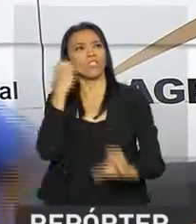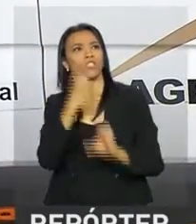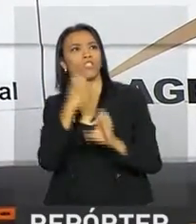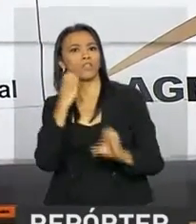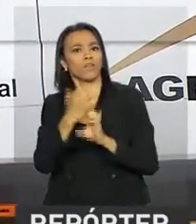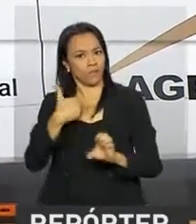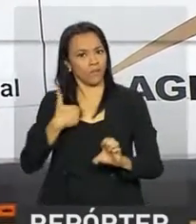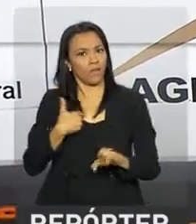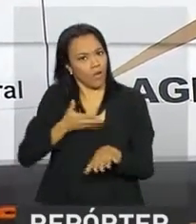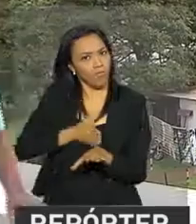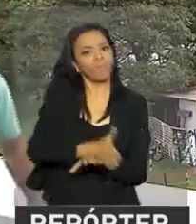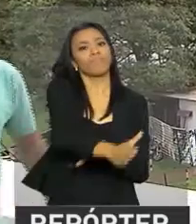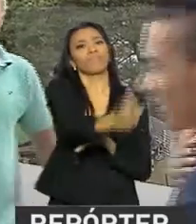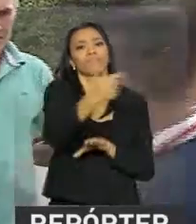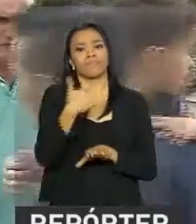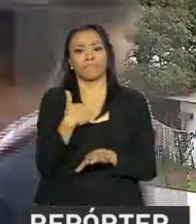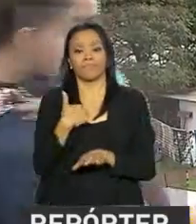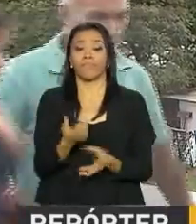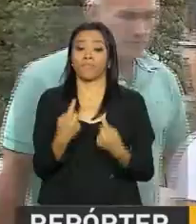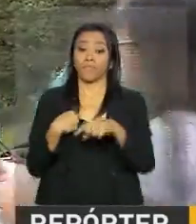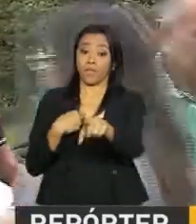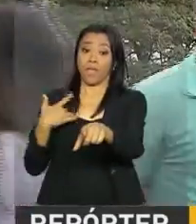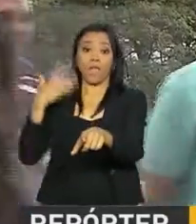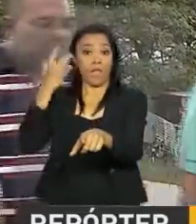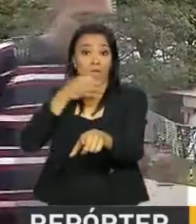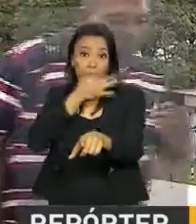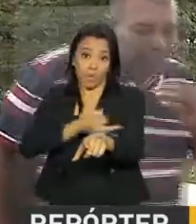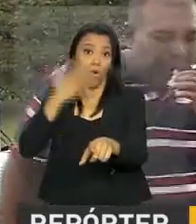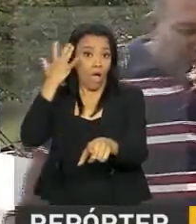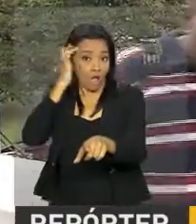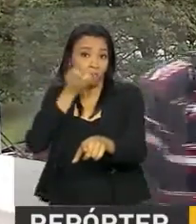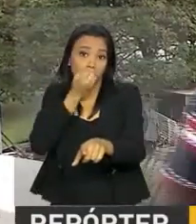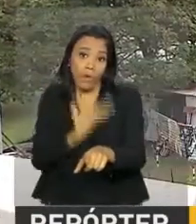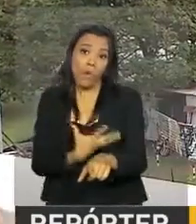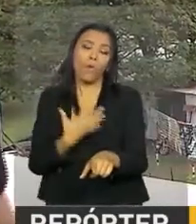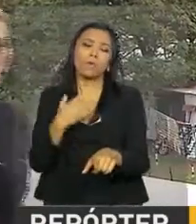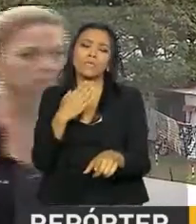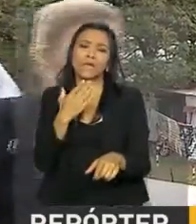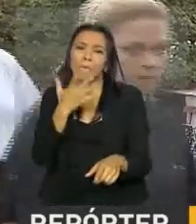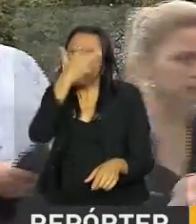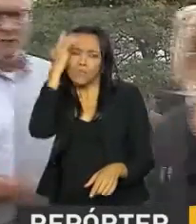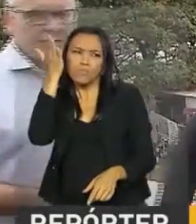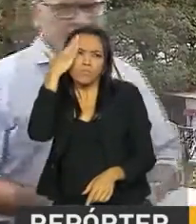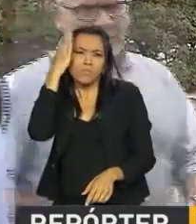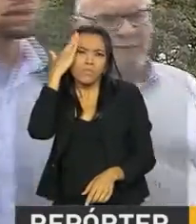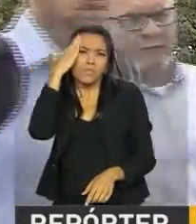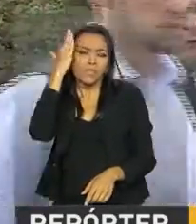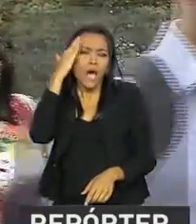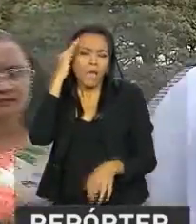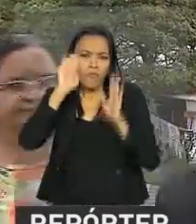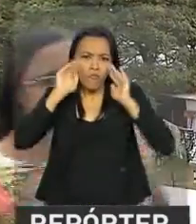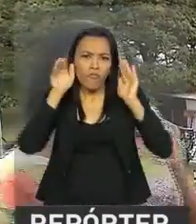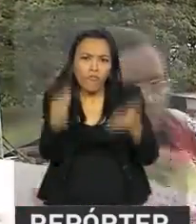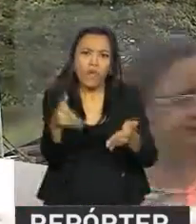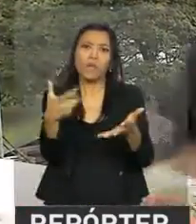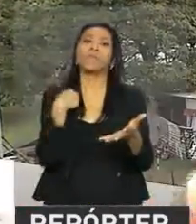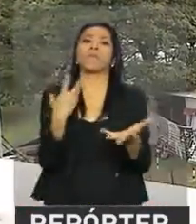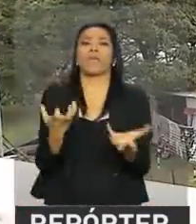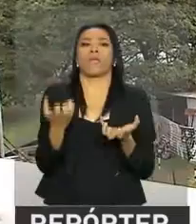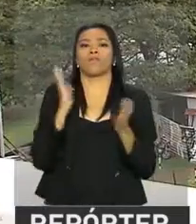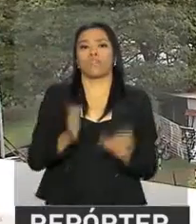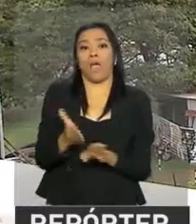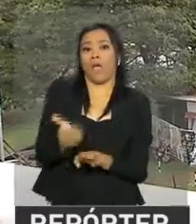e aí eu tenho mais facilidade eu acho muito bom porque desde cedo ele já vai focar naquilo que ele realmente quer